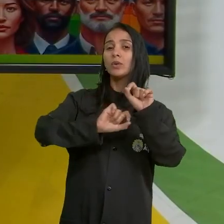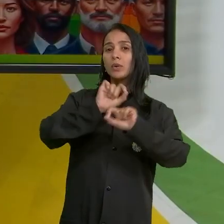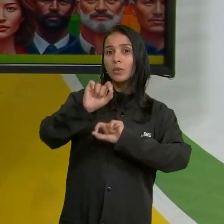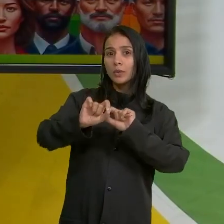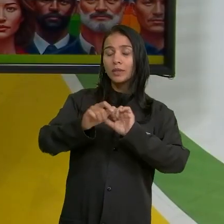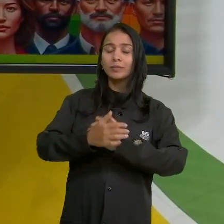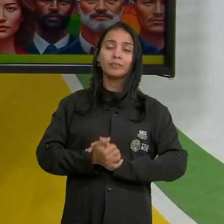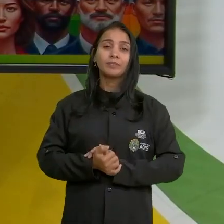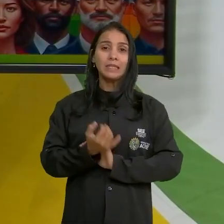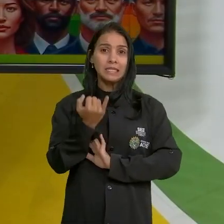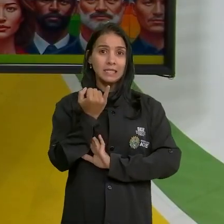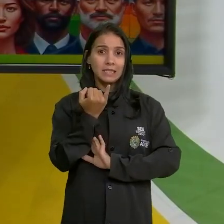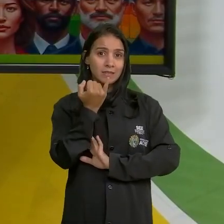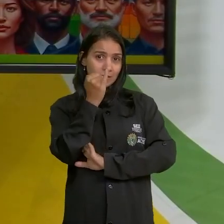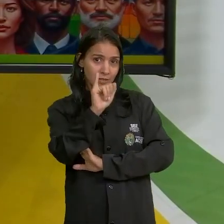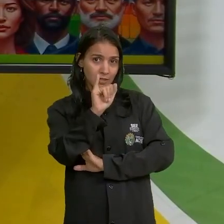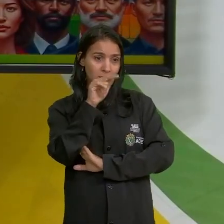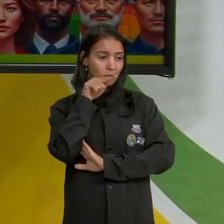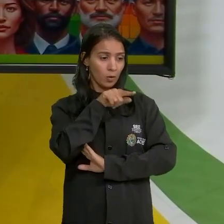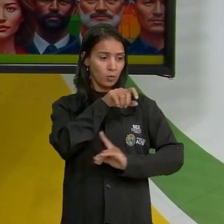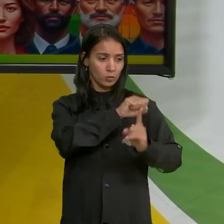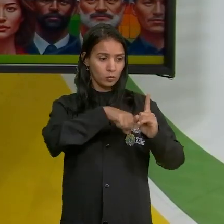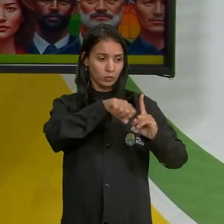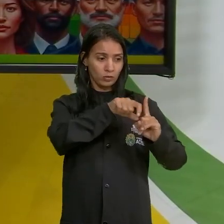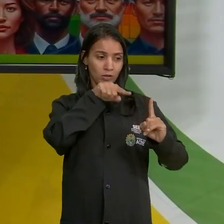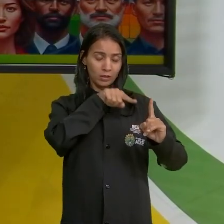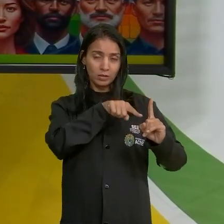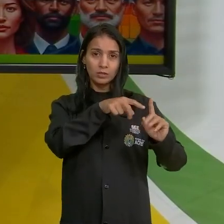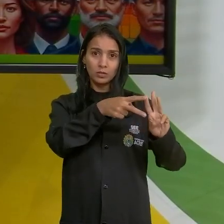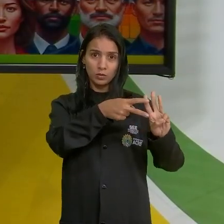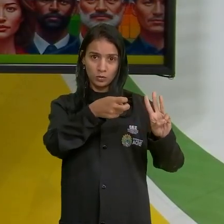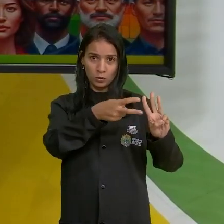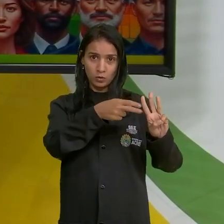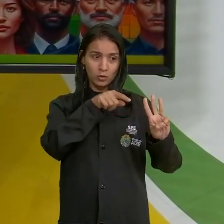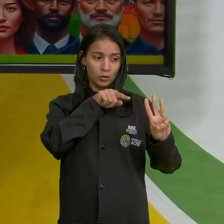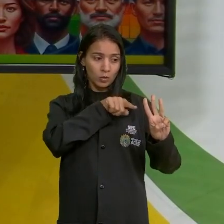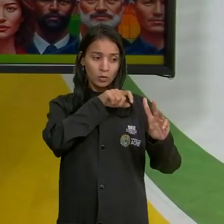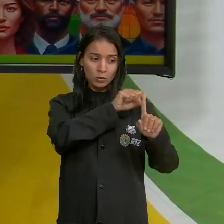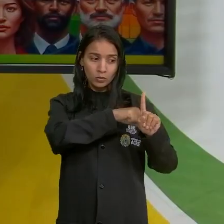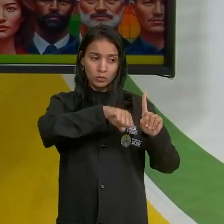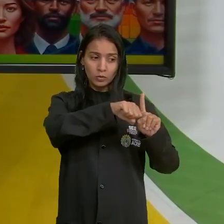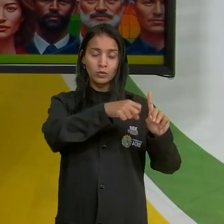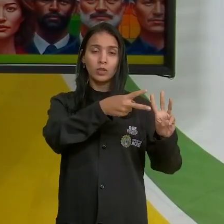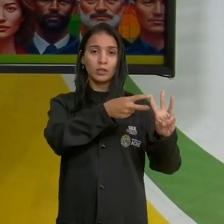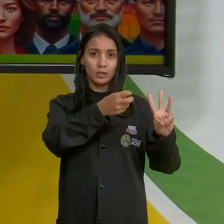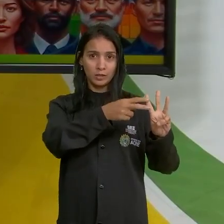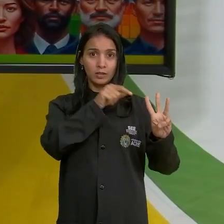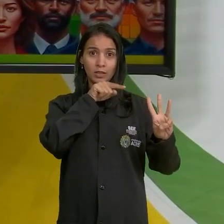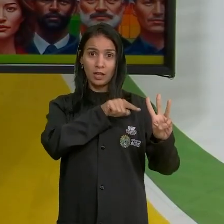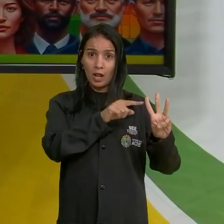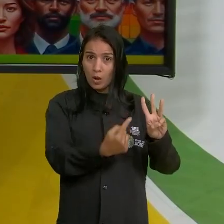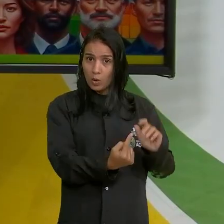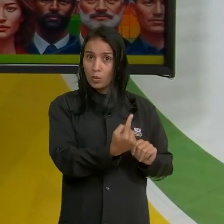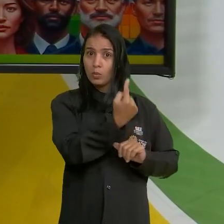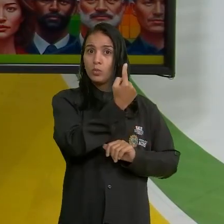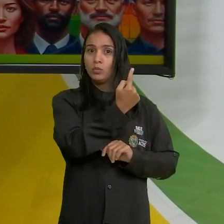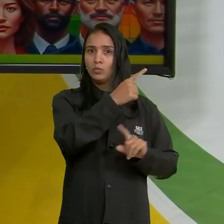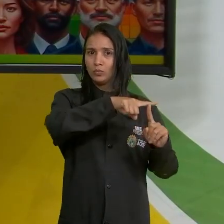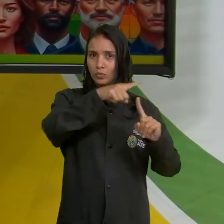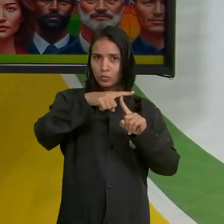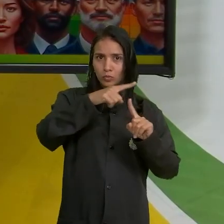levo em consideração a sociedade indígena, eu estou tratando de uma sociedade, eu estou tratando de um tipo